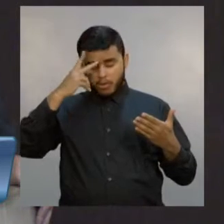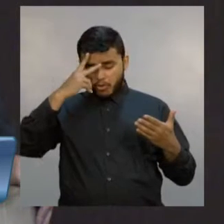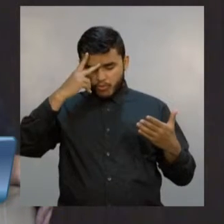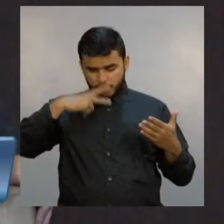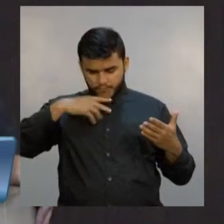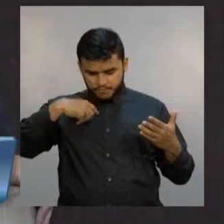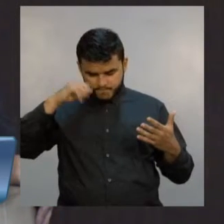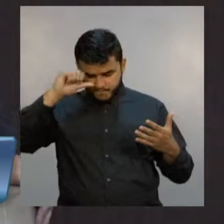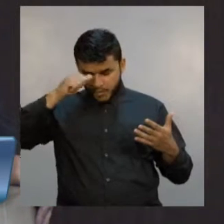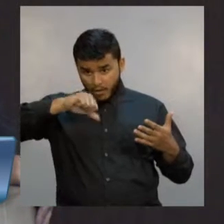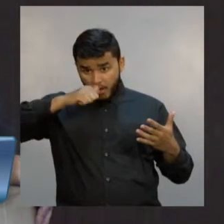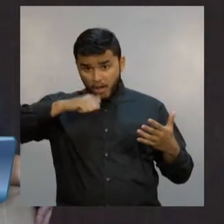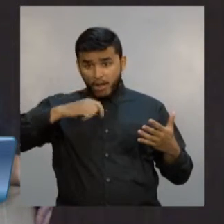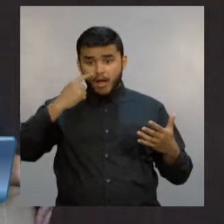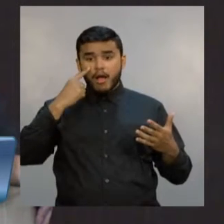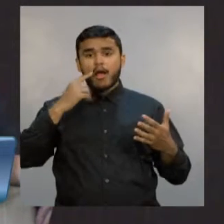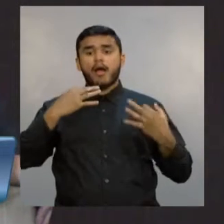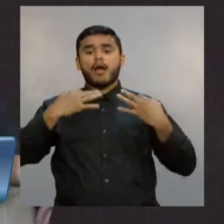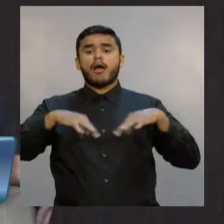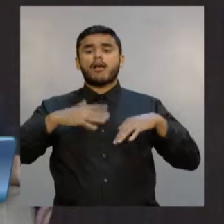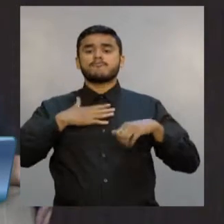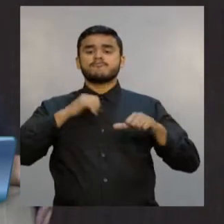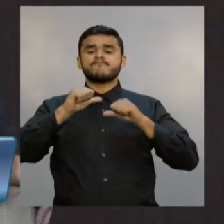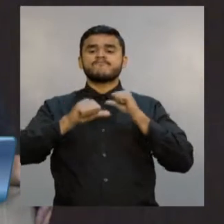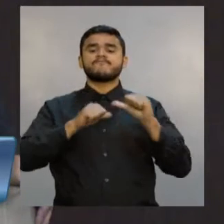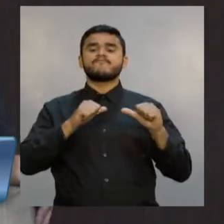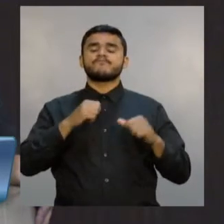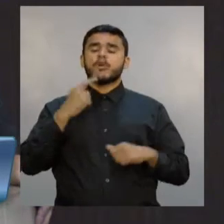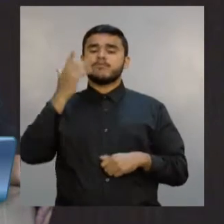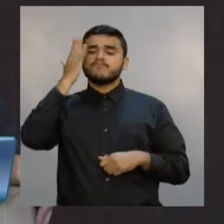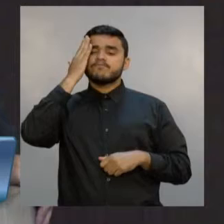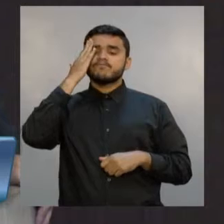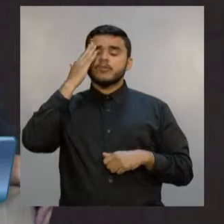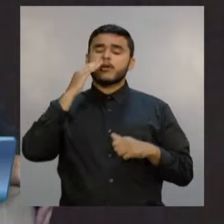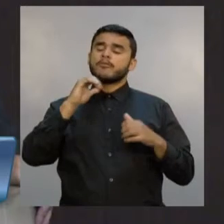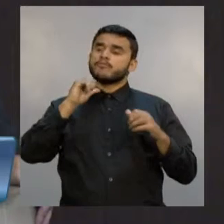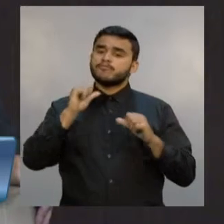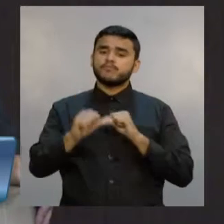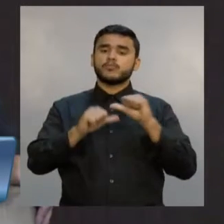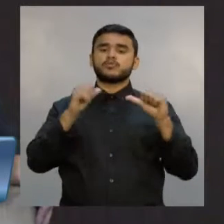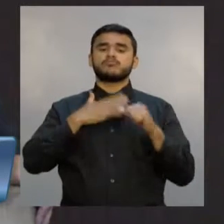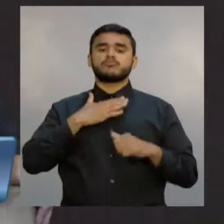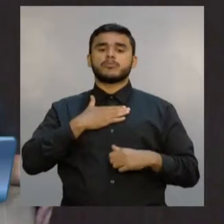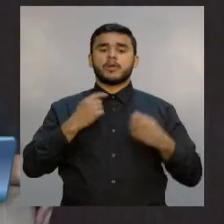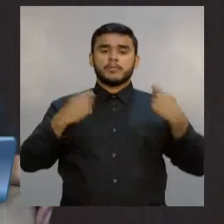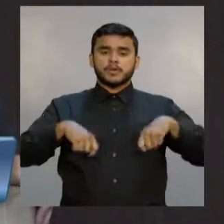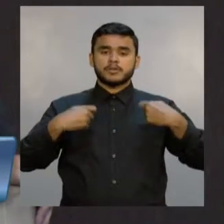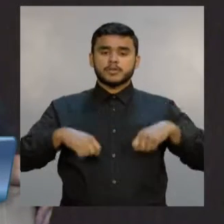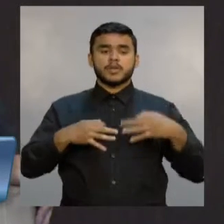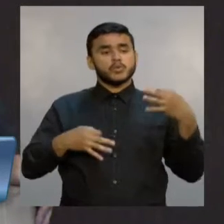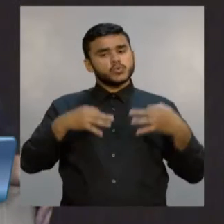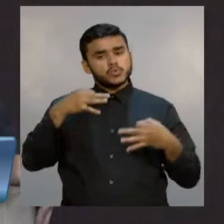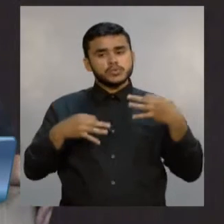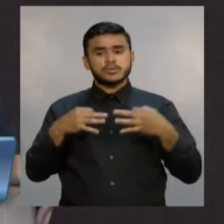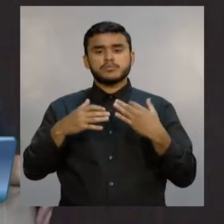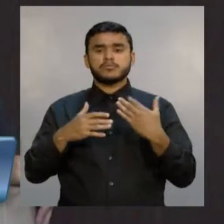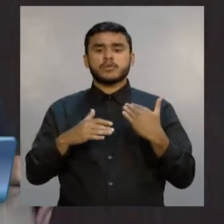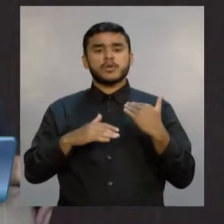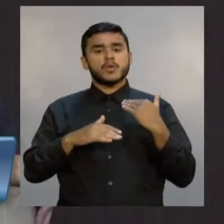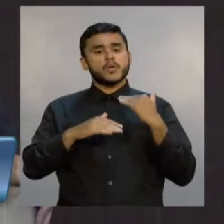mesmo e aprender a exercitar uma masculinidade que seja, ela também, mais